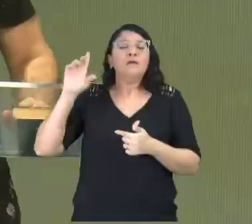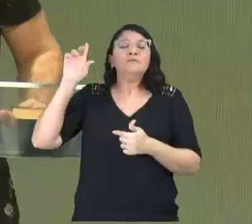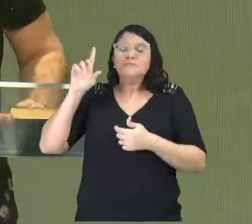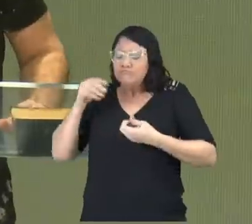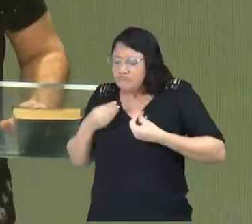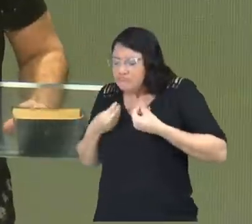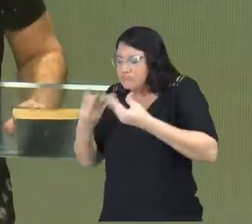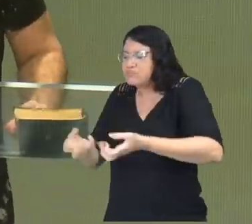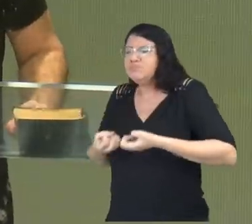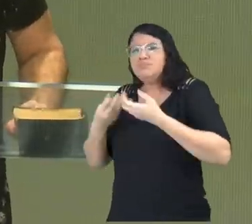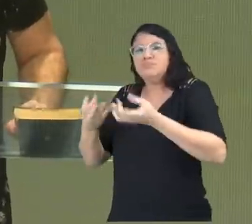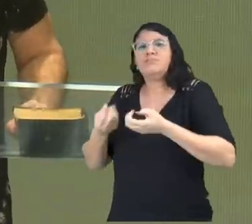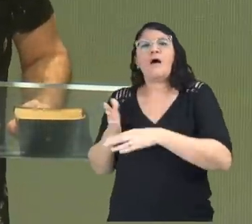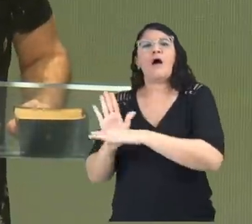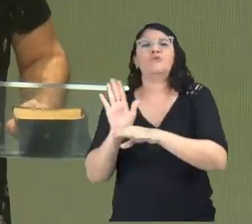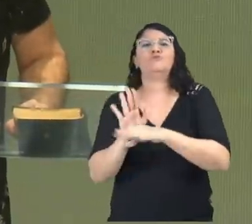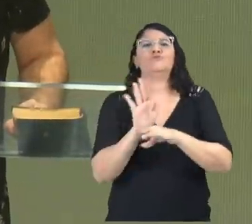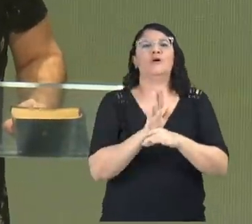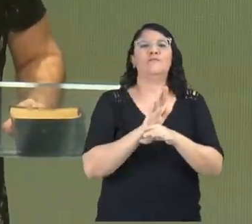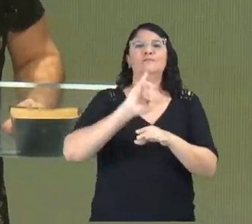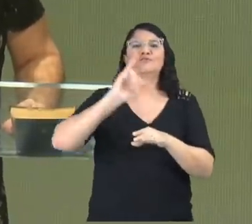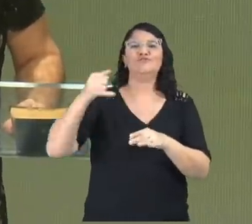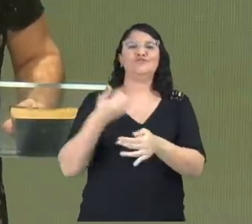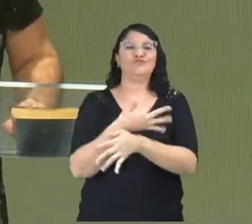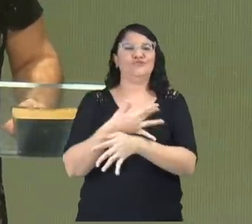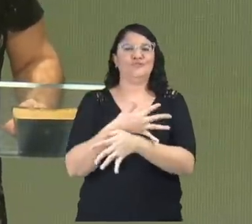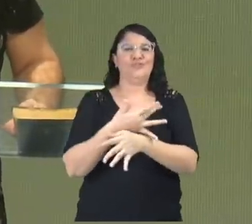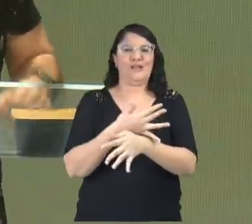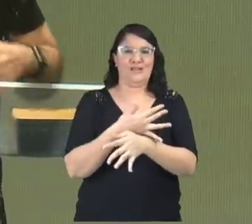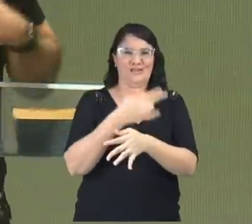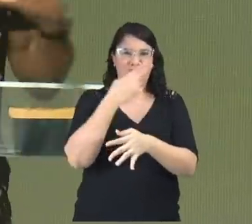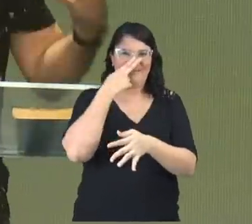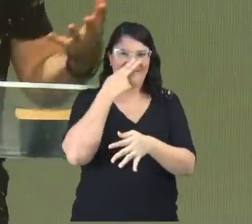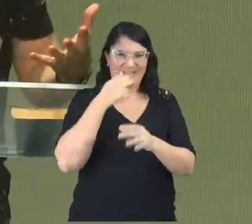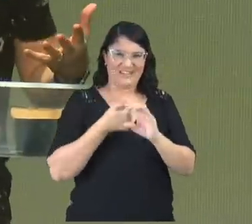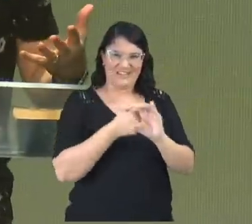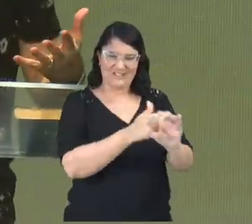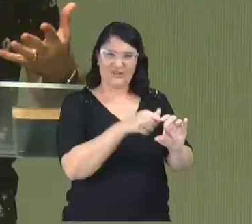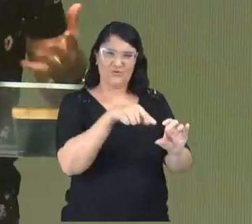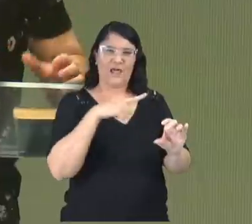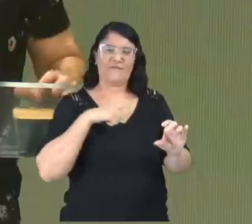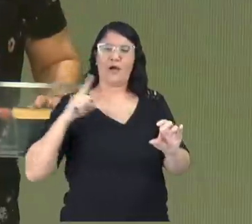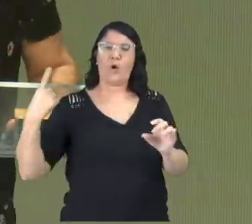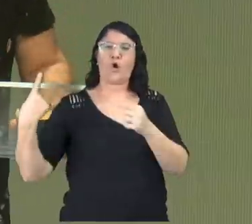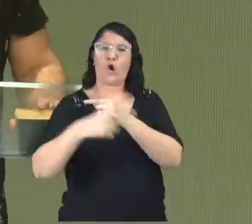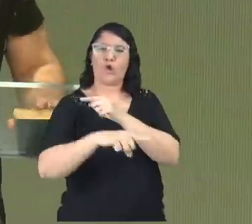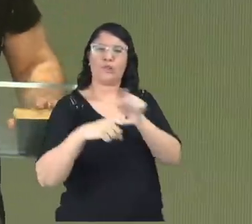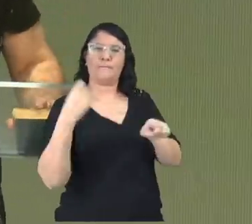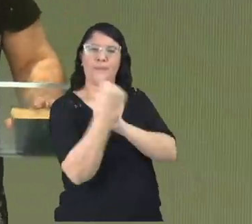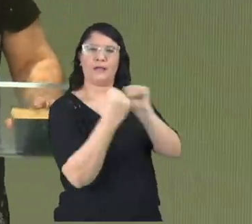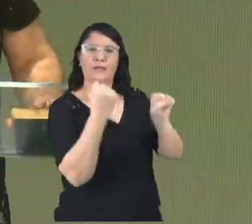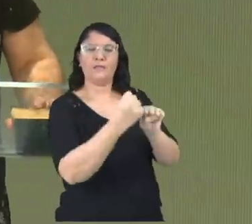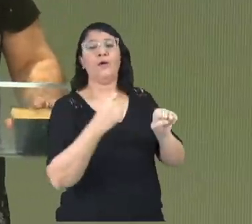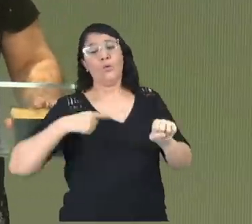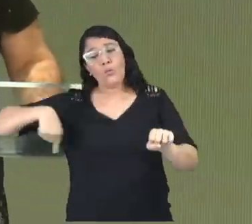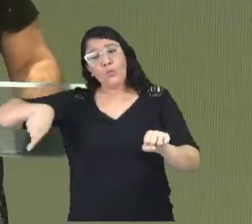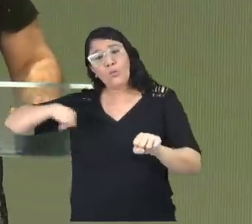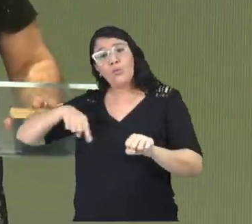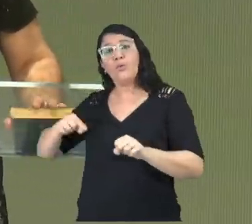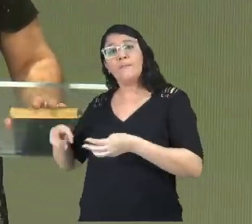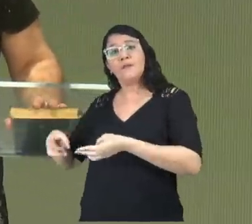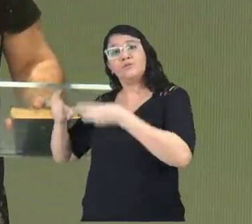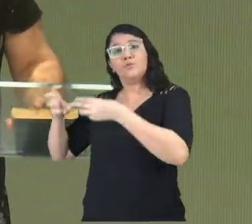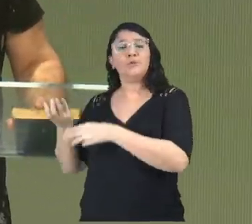Jerusalém, que estavam sob perseguição romana na época. Então, isso me enche de esperança, de expectativa, que não é uma questão de